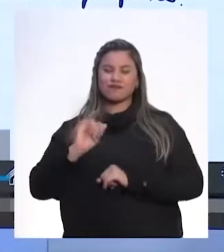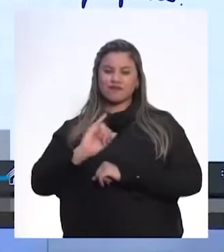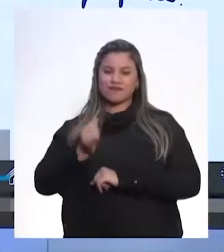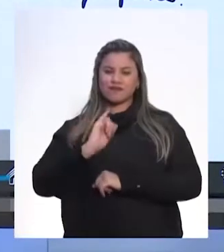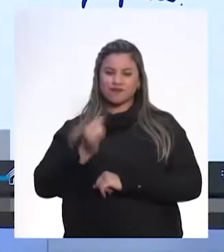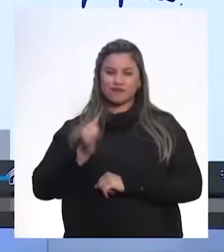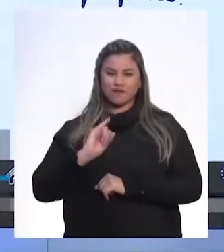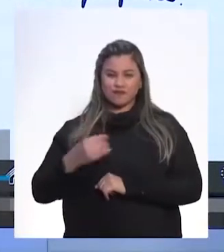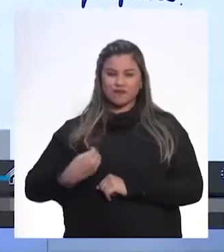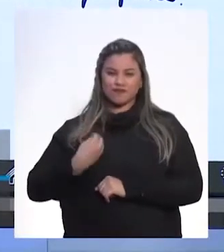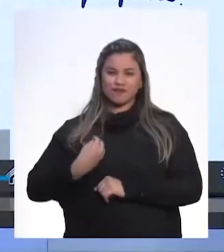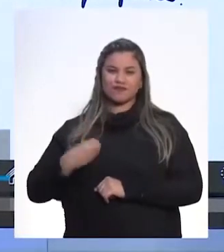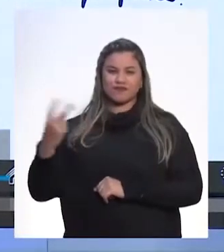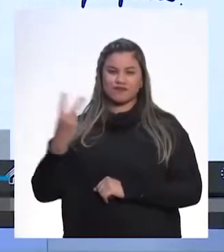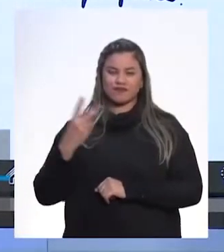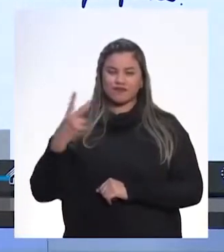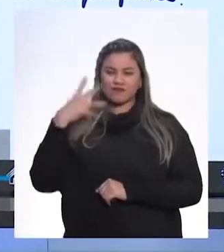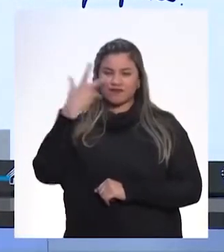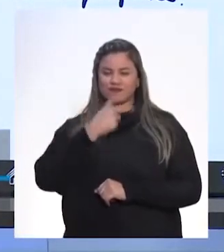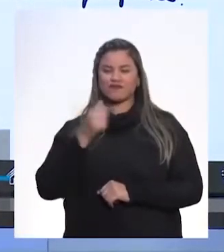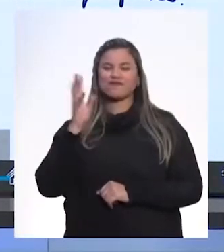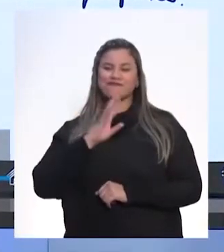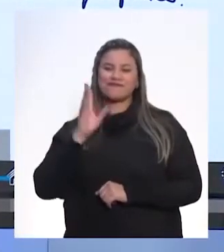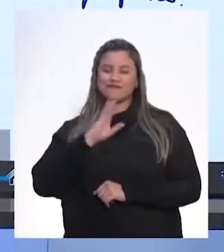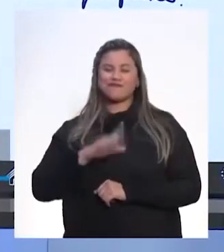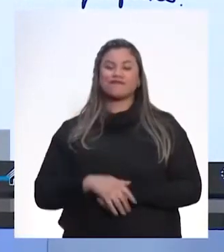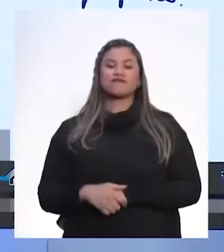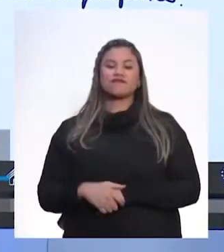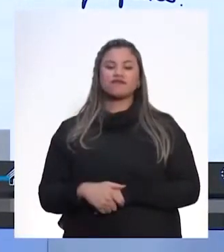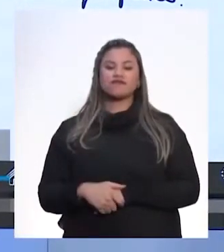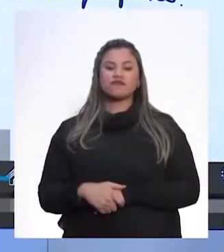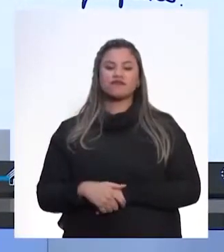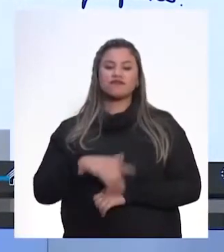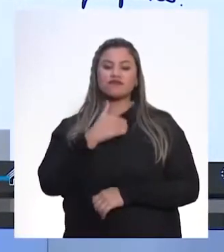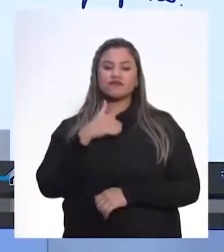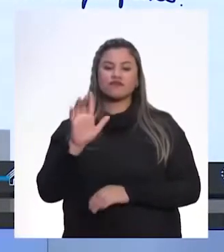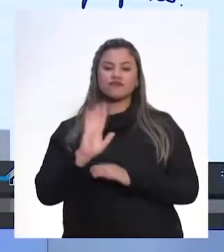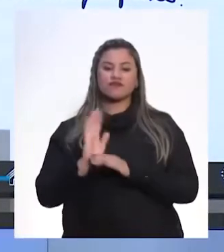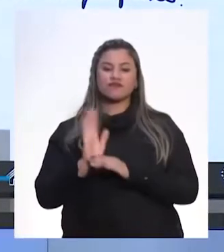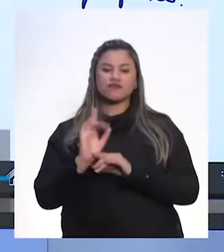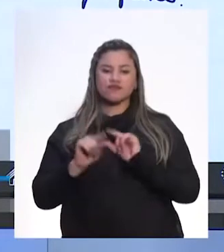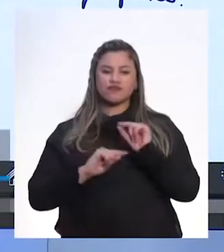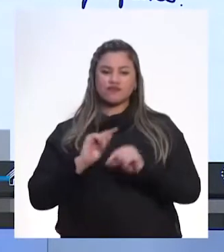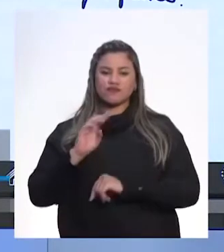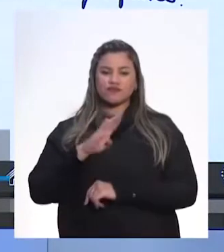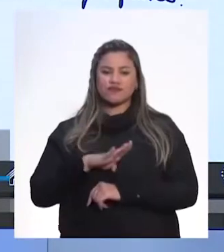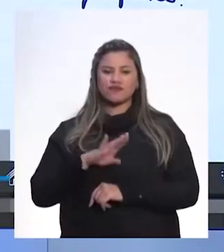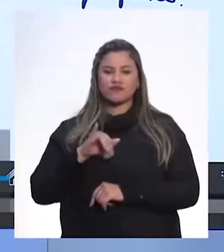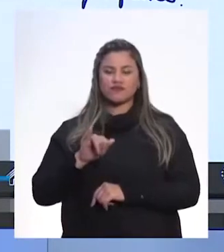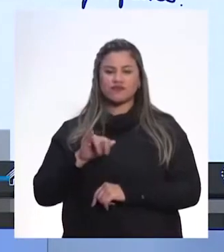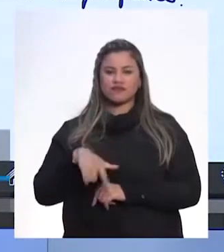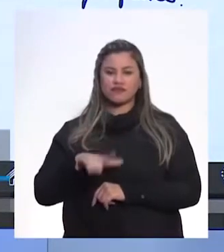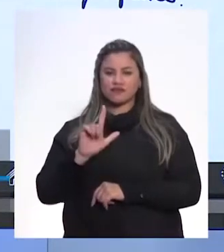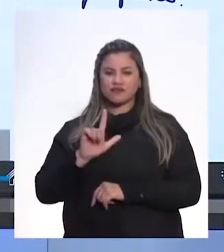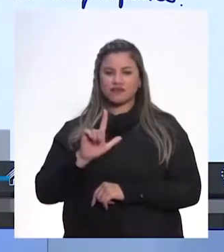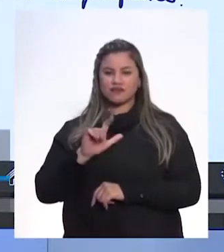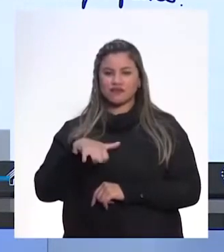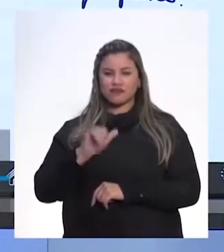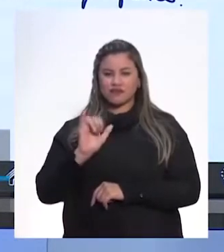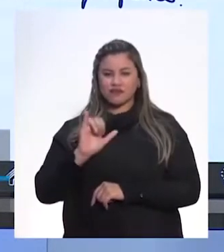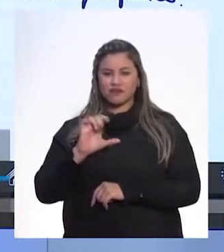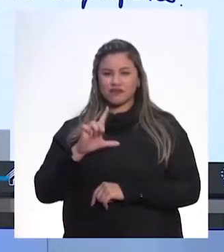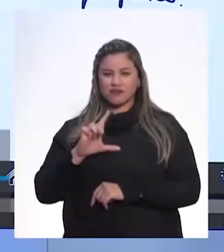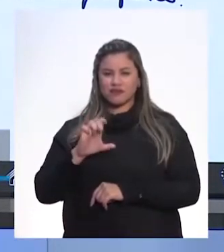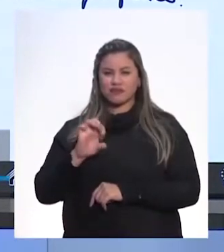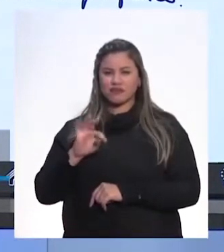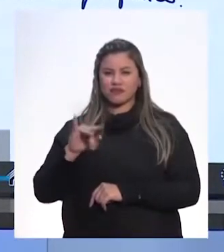dos dois. Tá? É um filme muito bonito, muito interessante. Tá? Um outro filme também, o Billy Elliot, né? Este filme é aquele filme que narra a